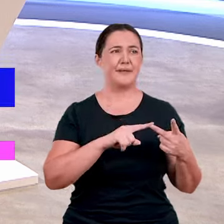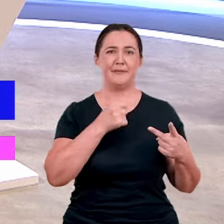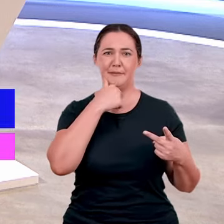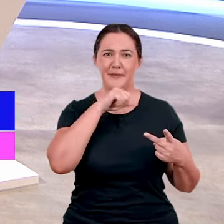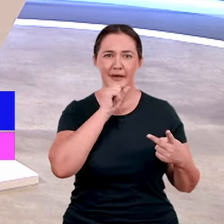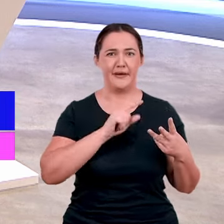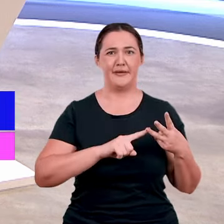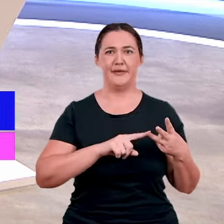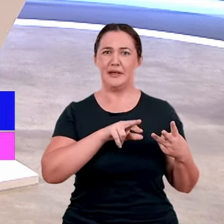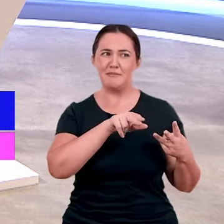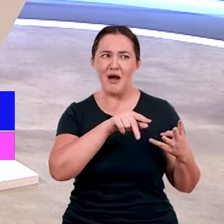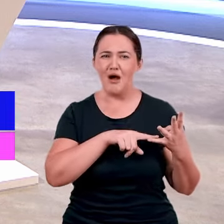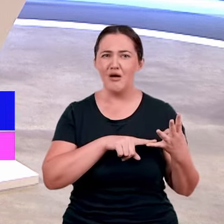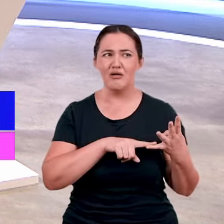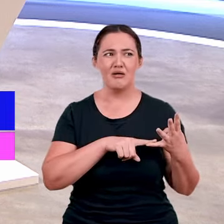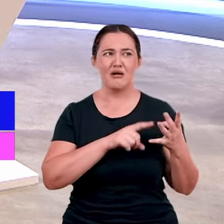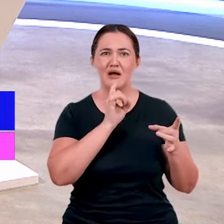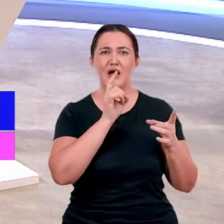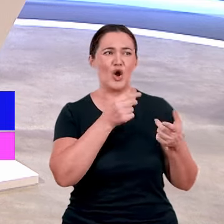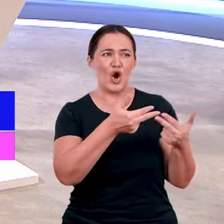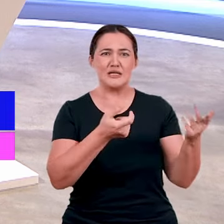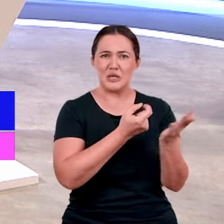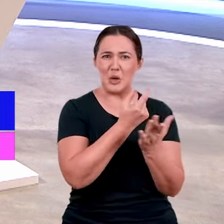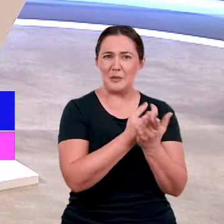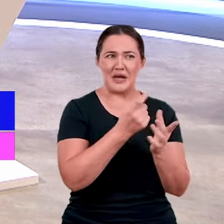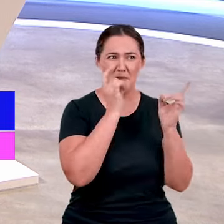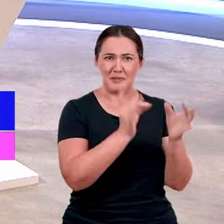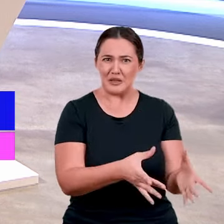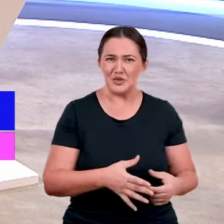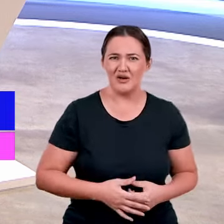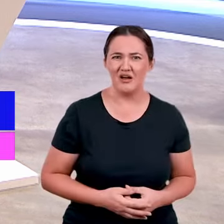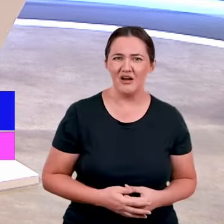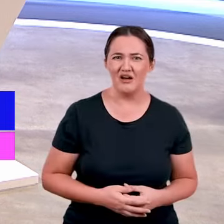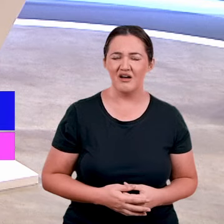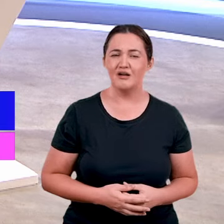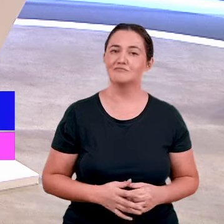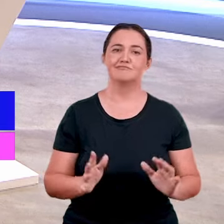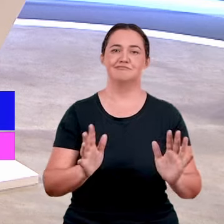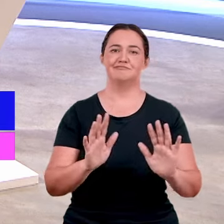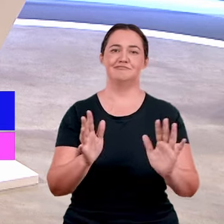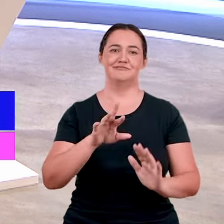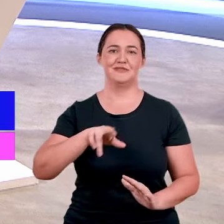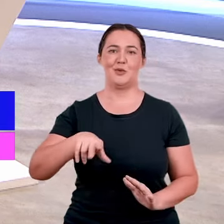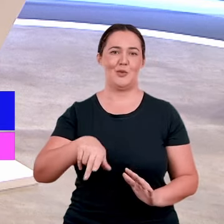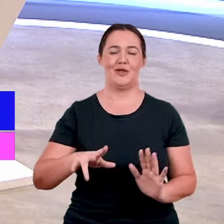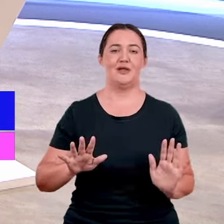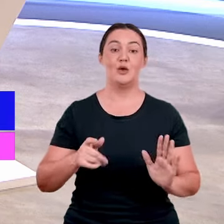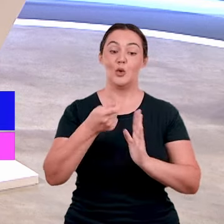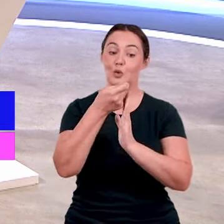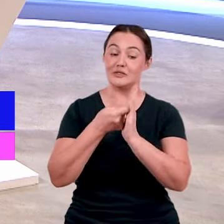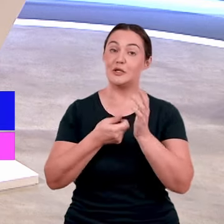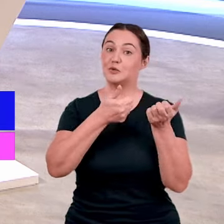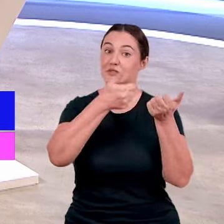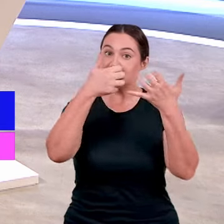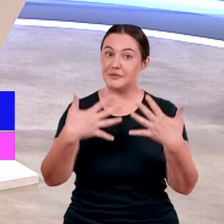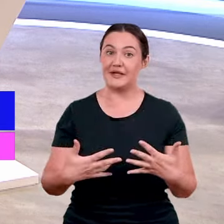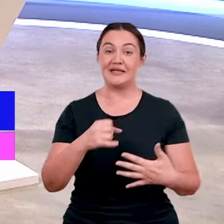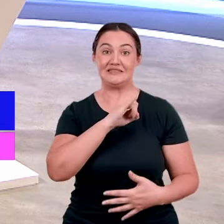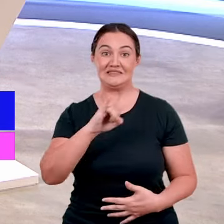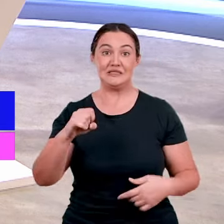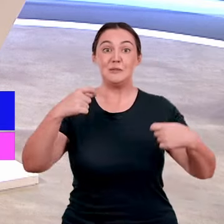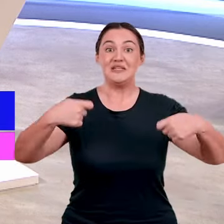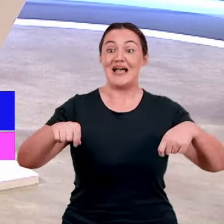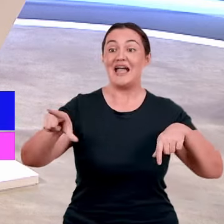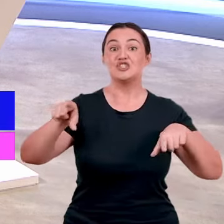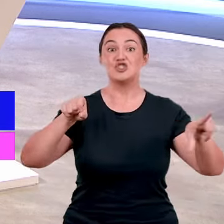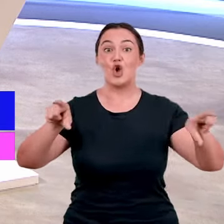seu irmão, sua irmã, as coisas que você conquistou, suas casas. Bom, não é isso que o texto está falando, tá bom? O texto está dizendo assim, olha, se você